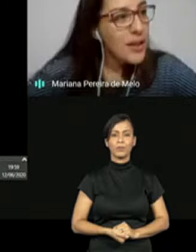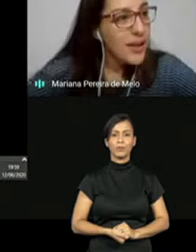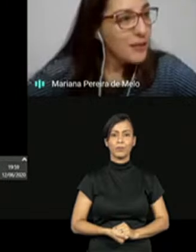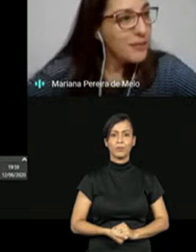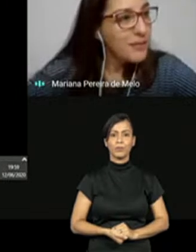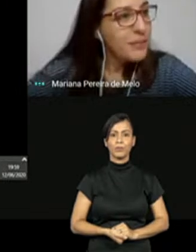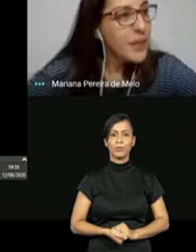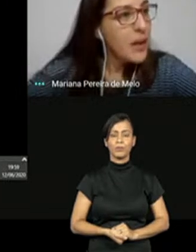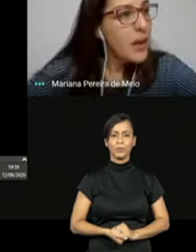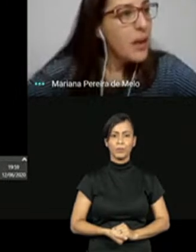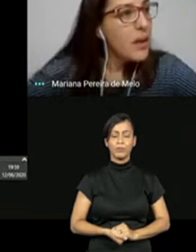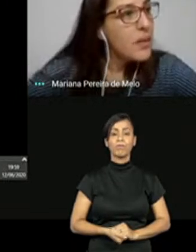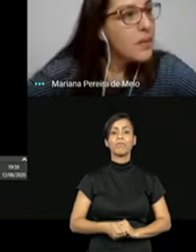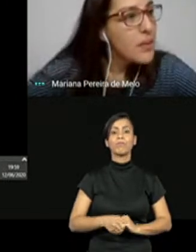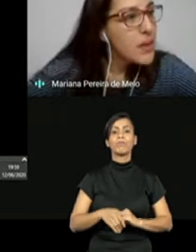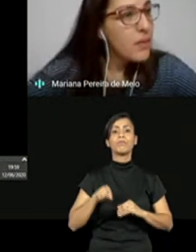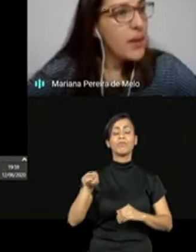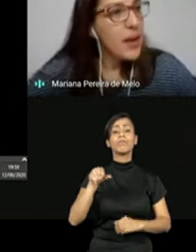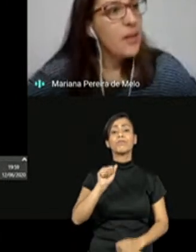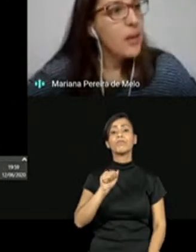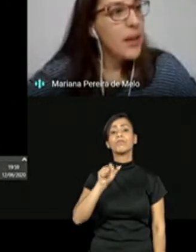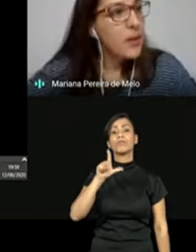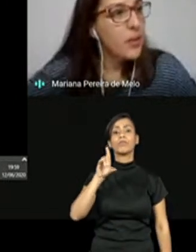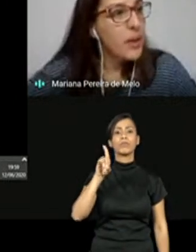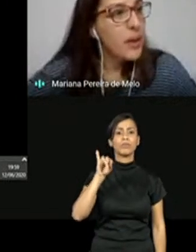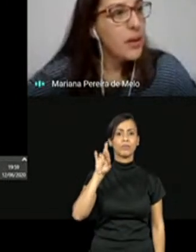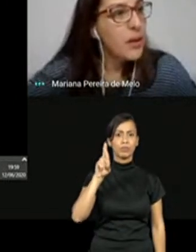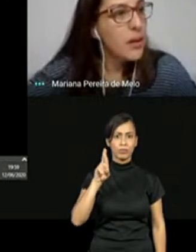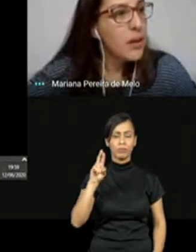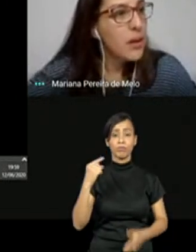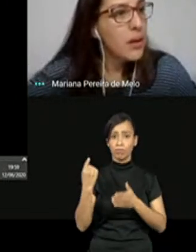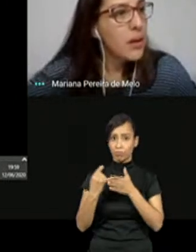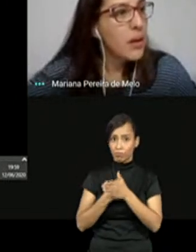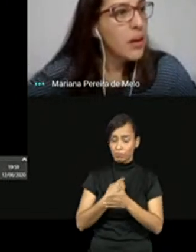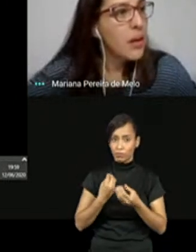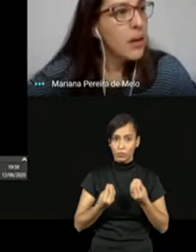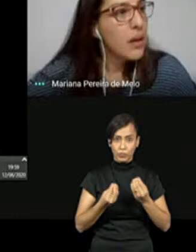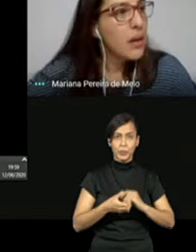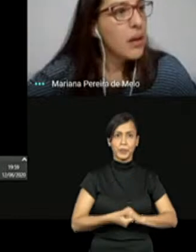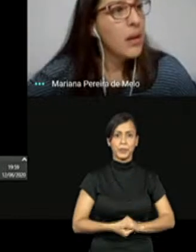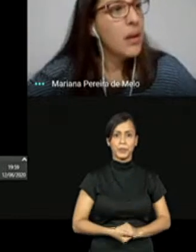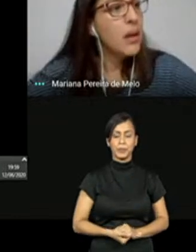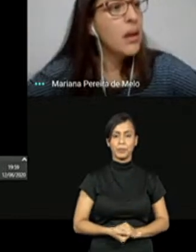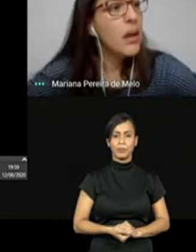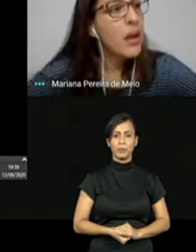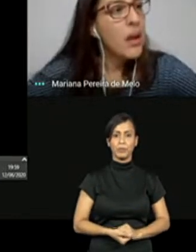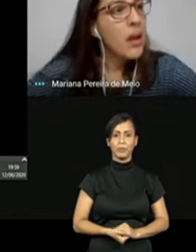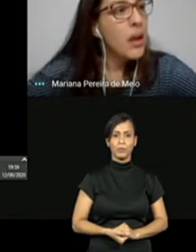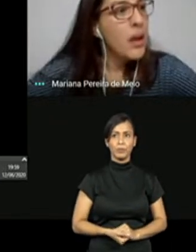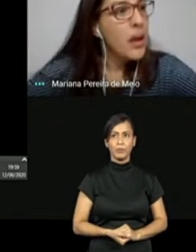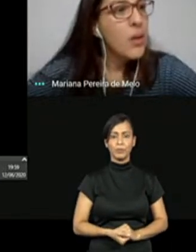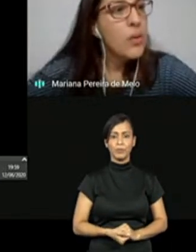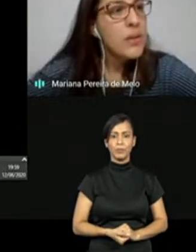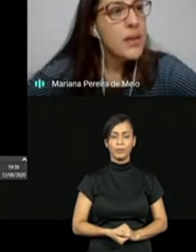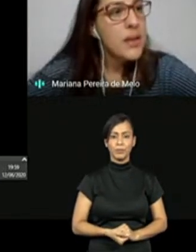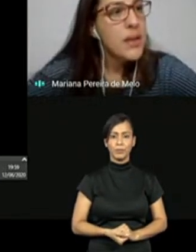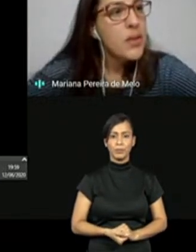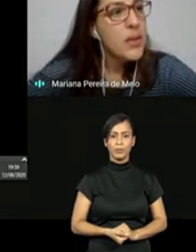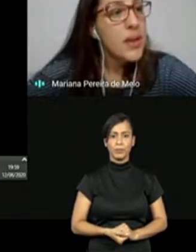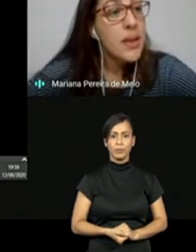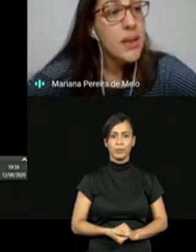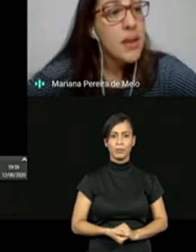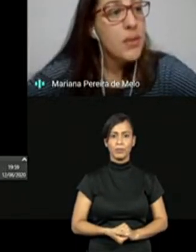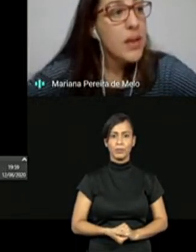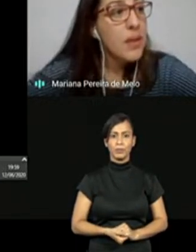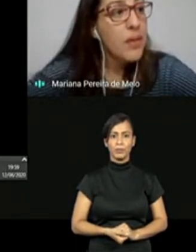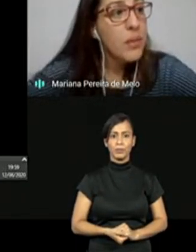Aldir Leão, função variável aleatória. Em alguns exercícios,